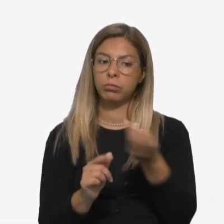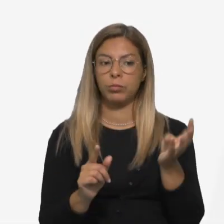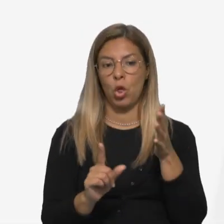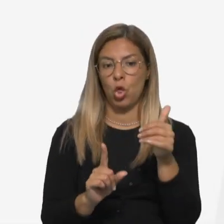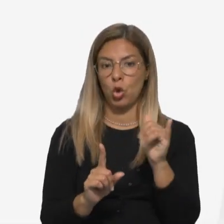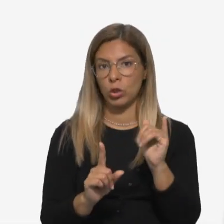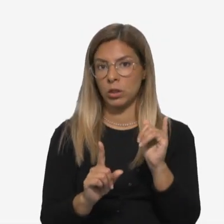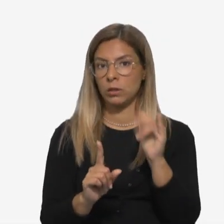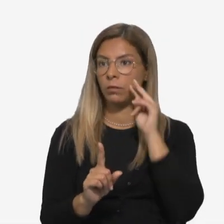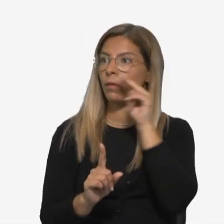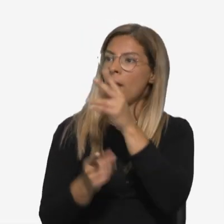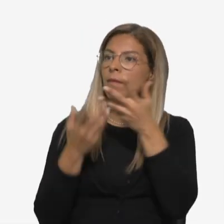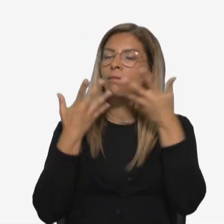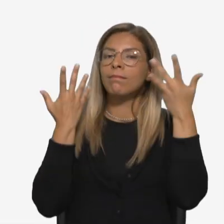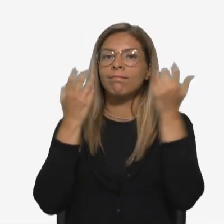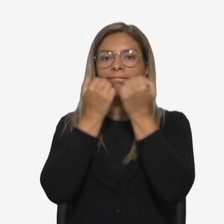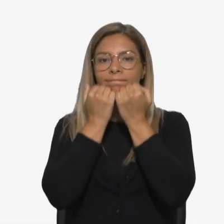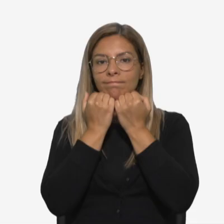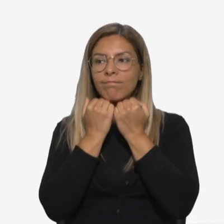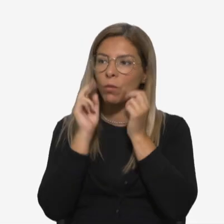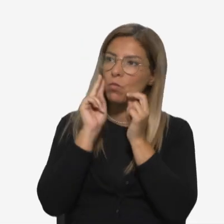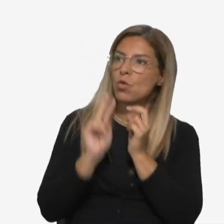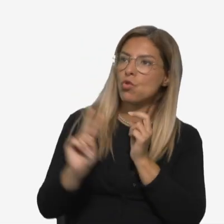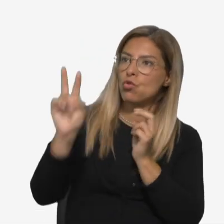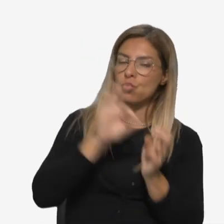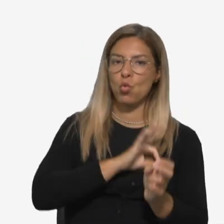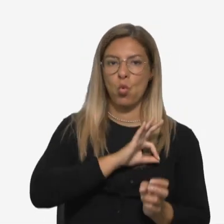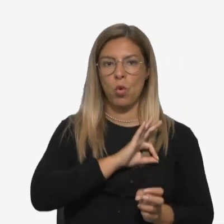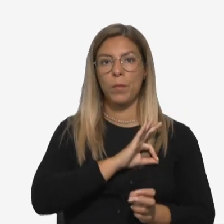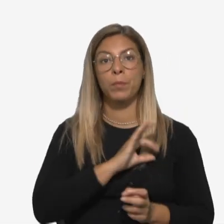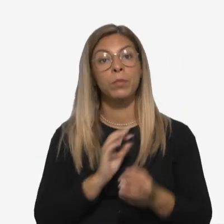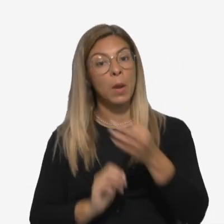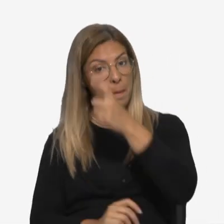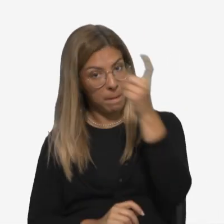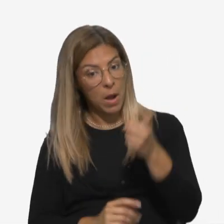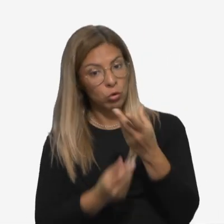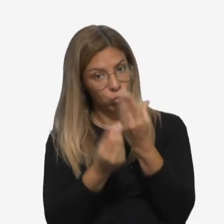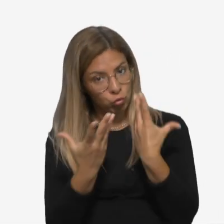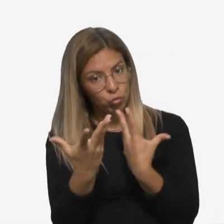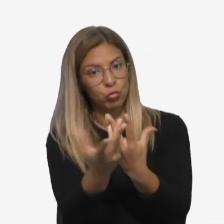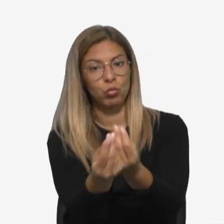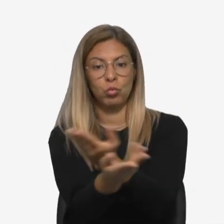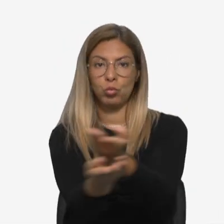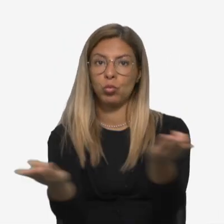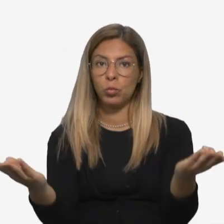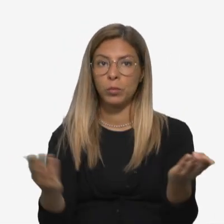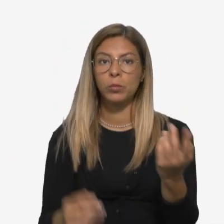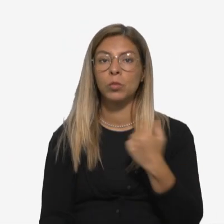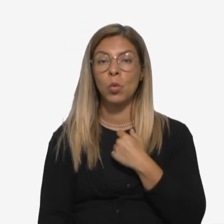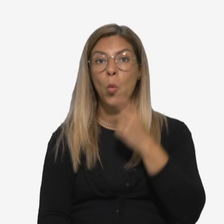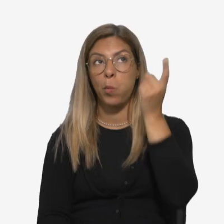verem o Senhor. Jesus disse-lhes de novo: "A paz esteja convosco. Assim como o Pai me